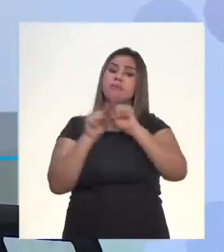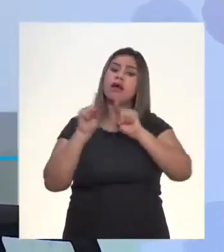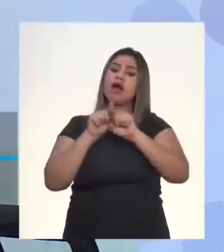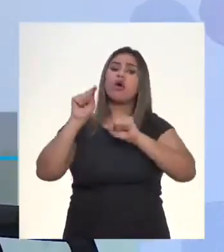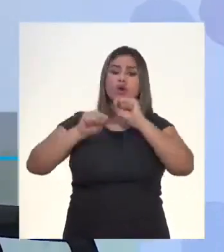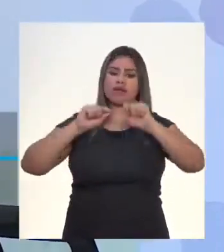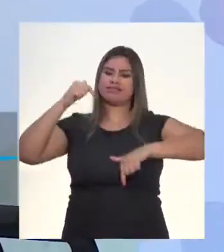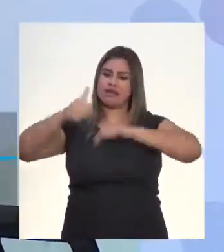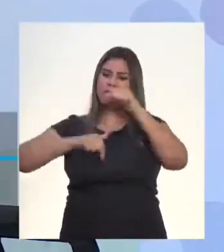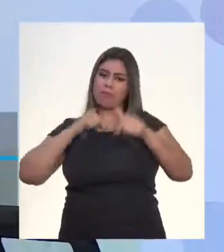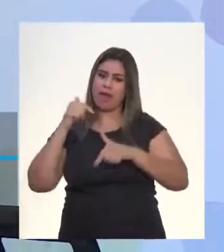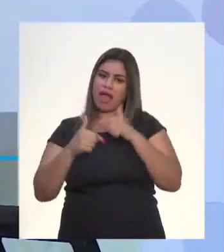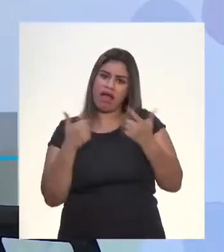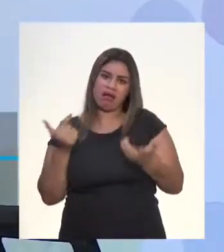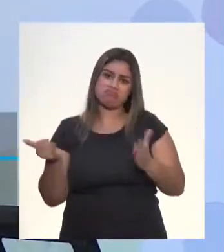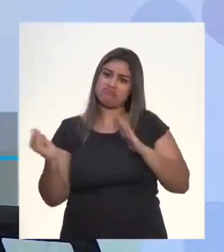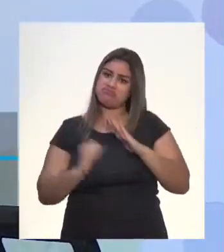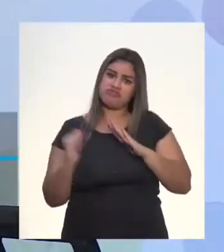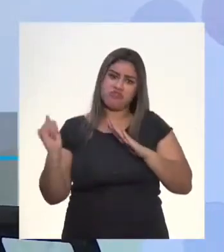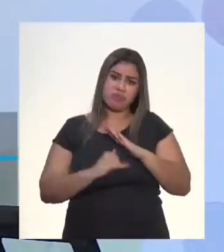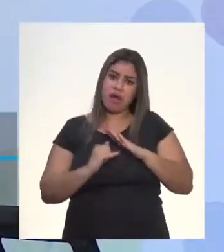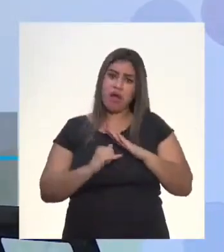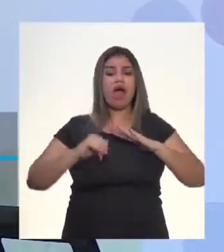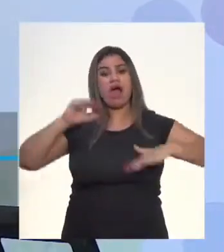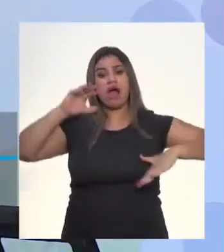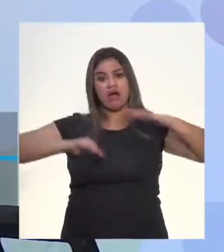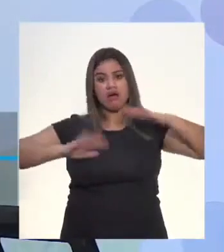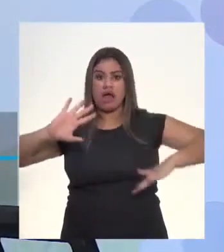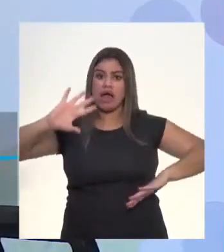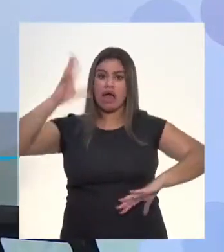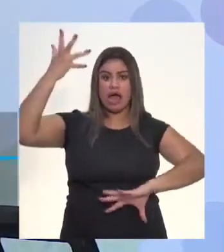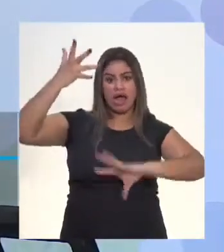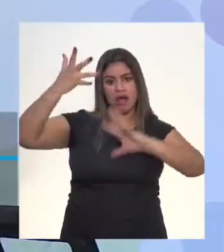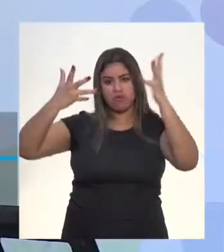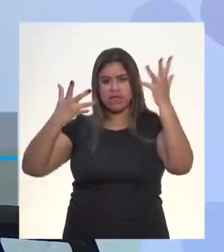né? Existem muitas coisas que acontecem ali que nem sempre você vai ter uma